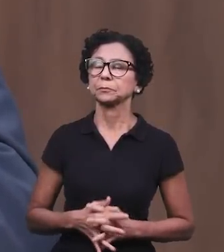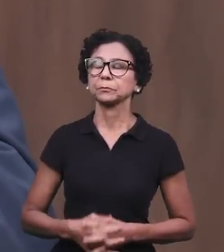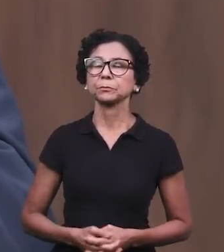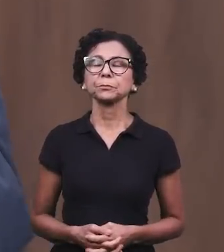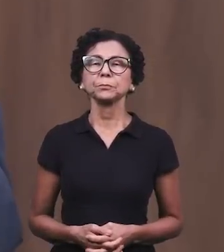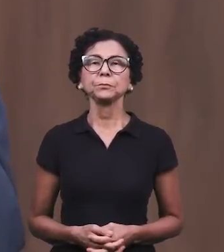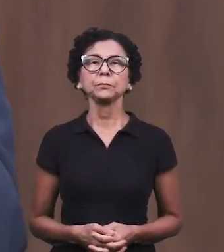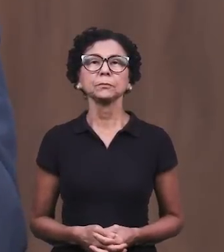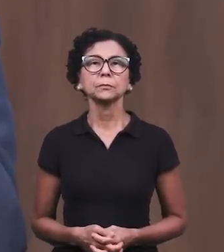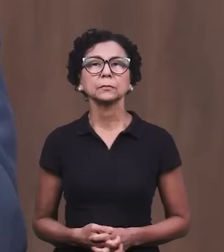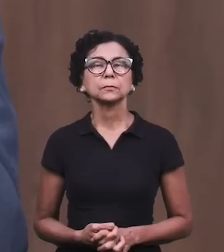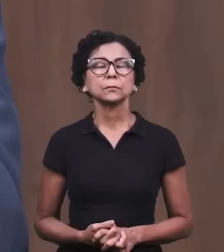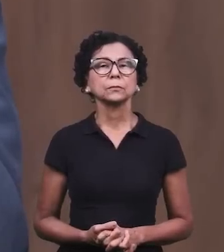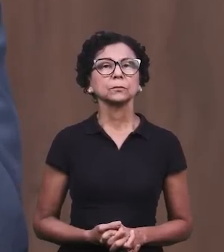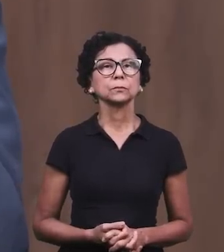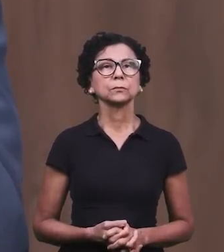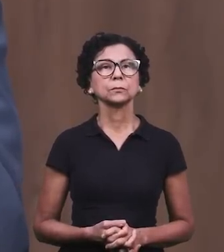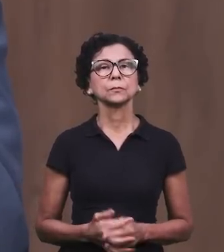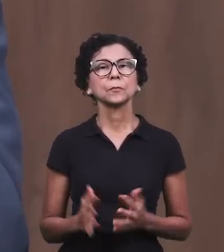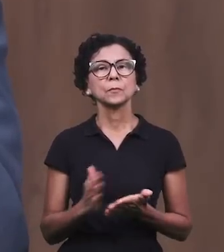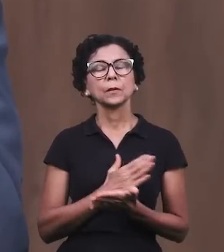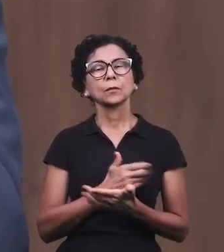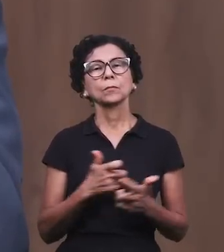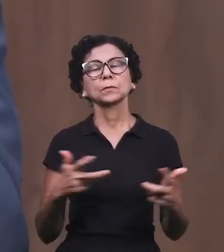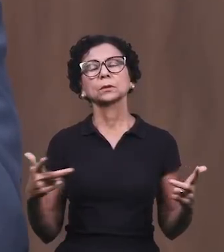Há certas coisas que você pode dizer